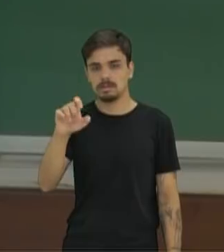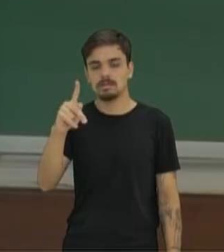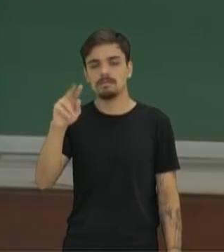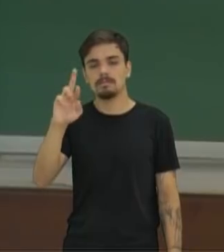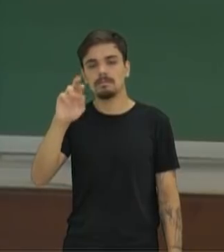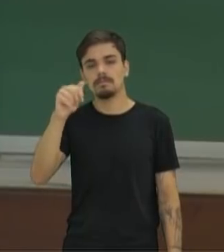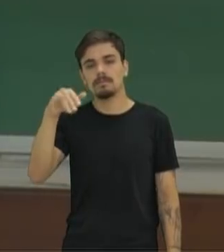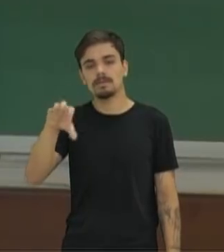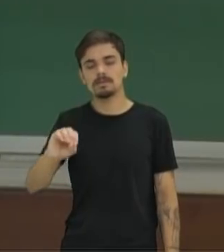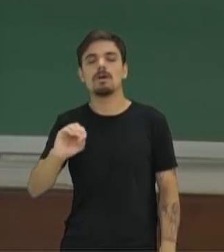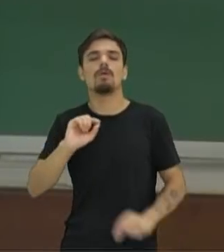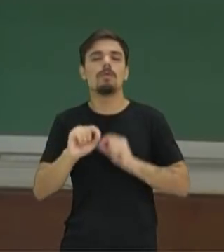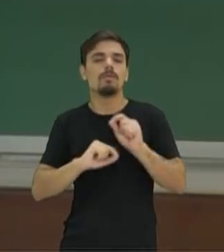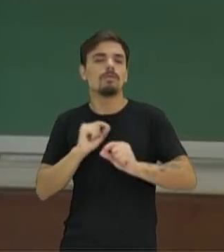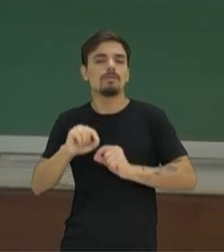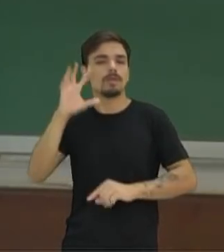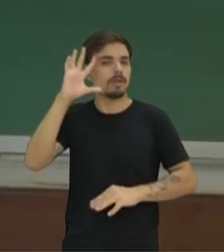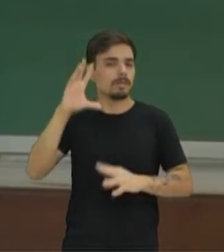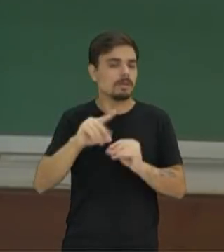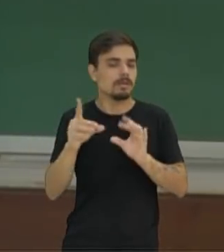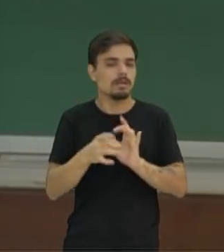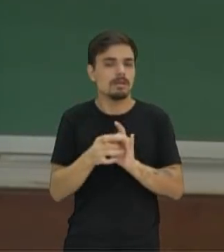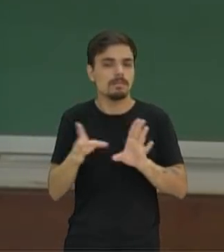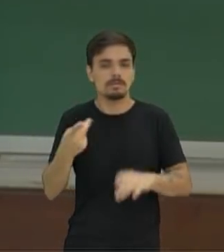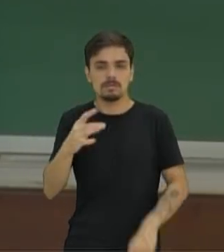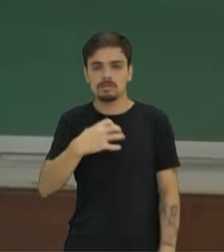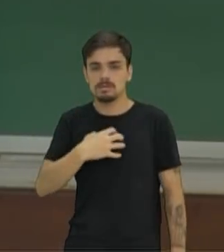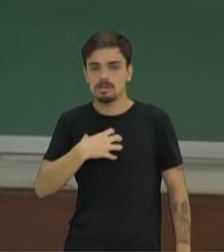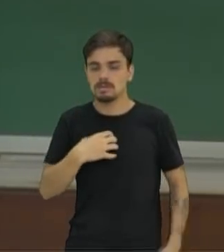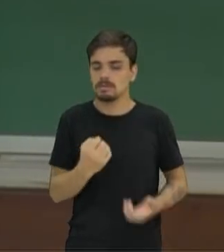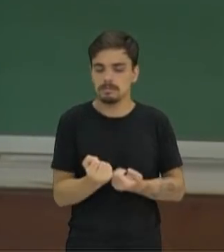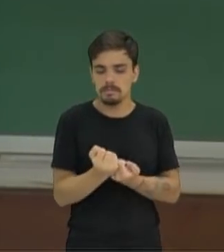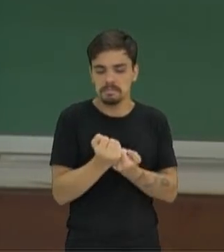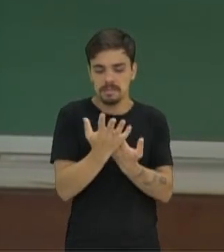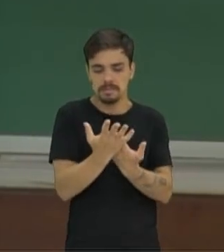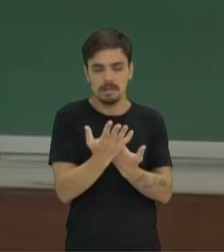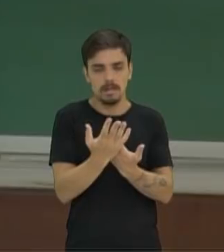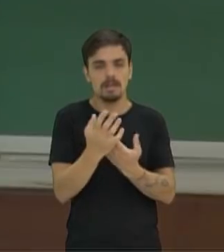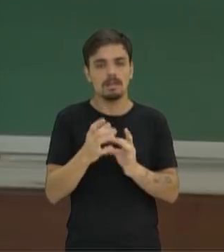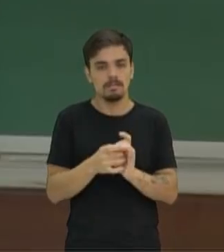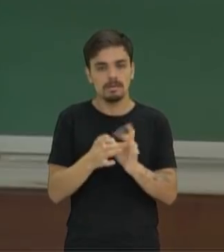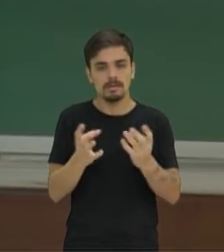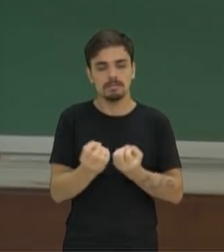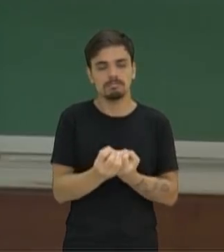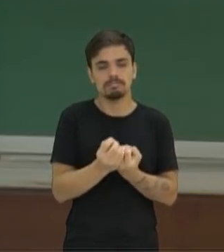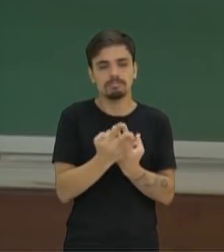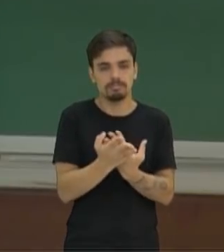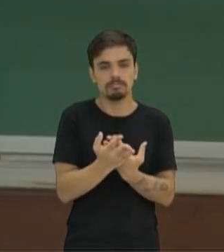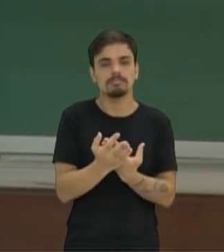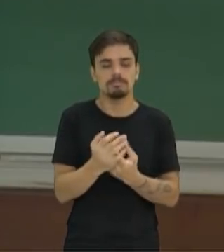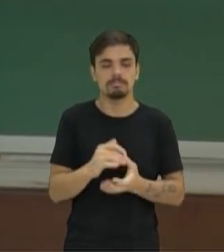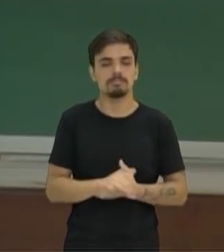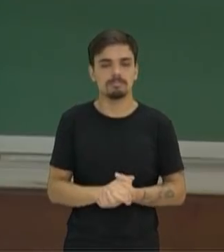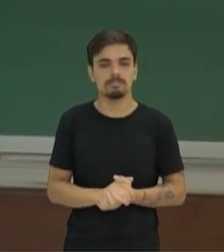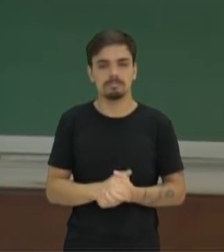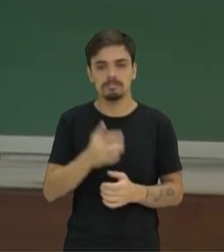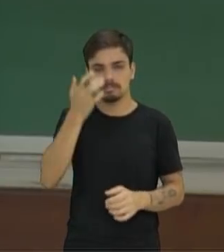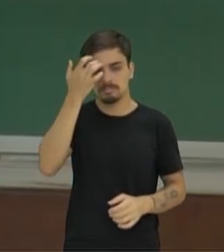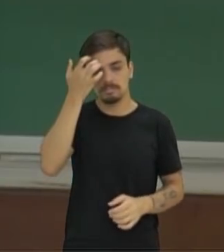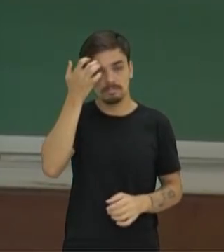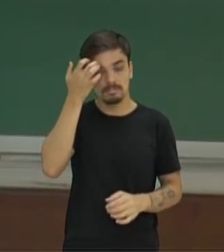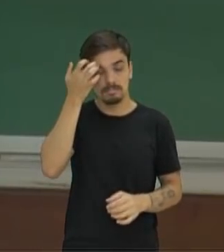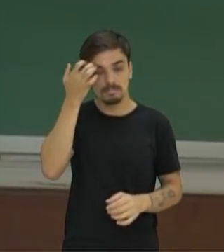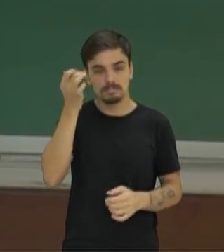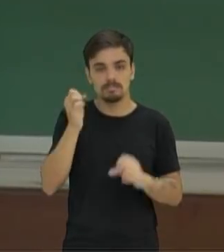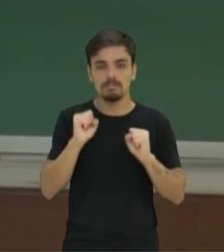ser livre em sua maneira de se expressar? Porque liberdade de expressão diz, então, que eu posso ser livre